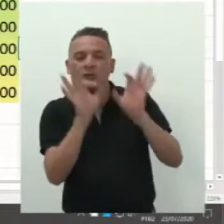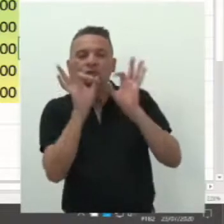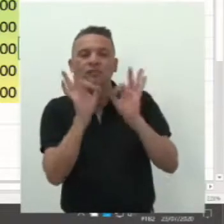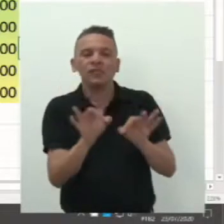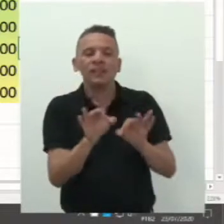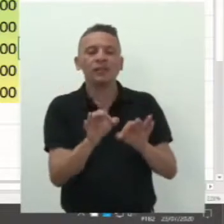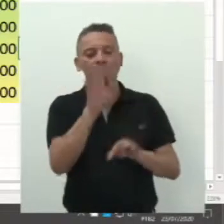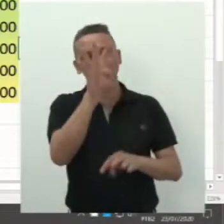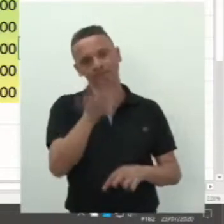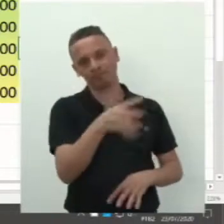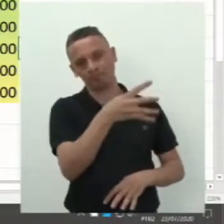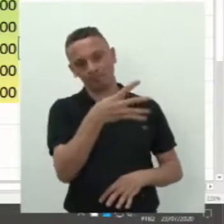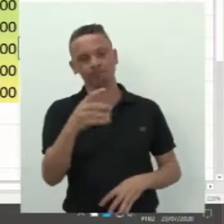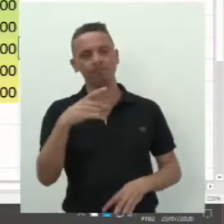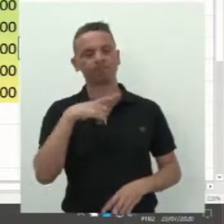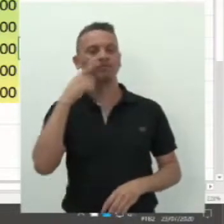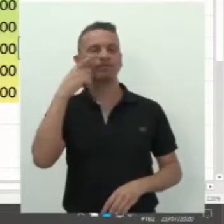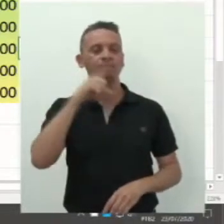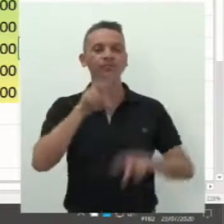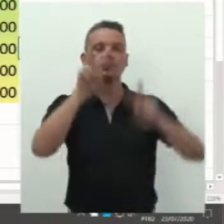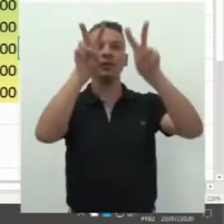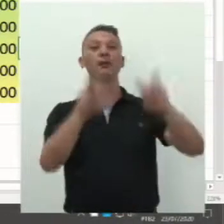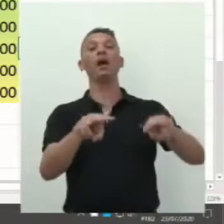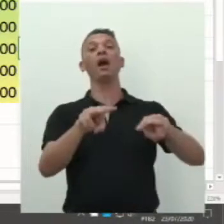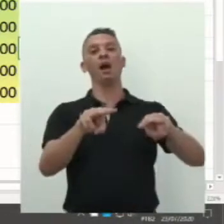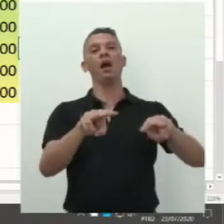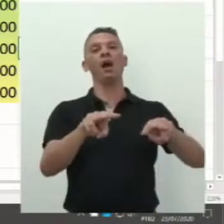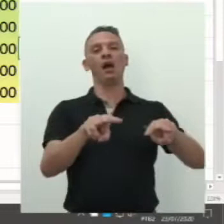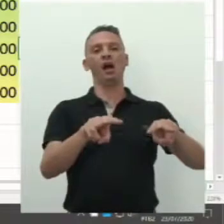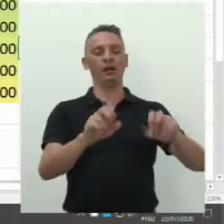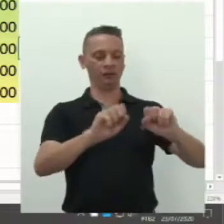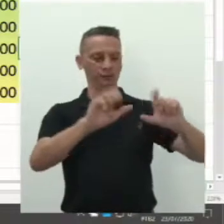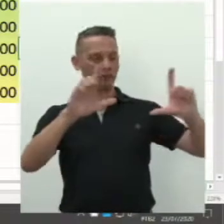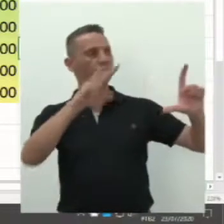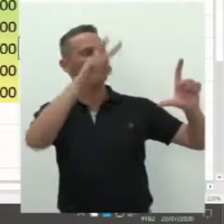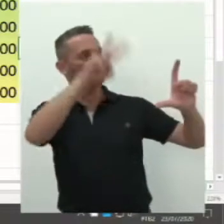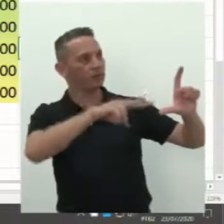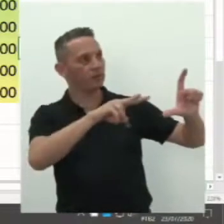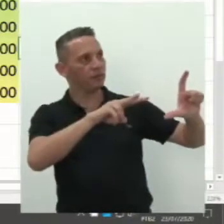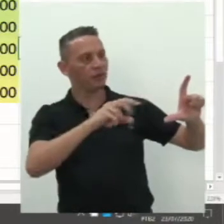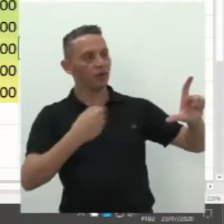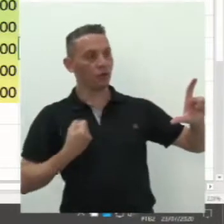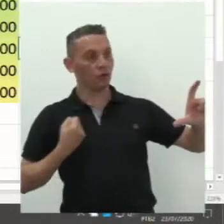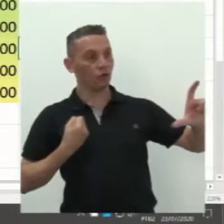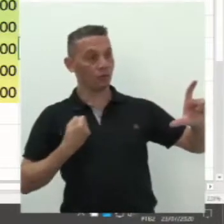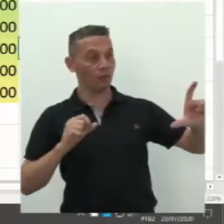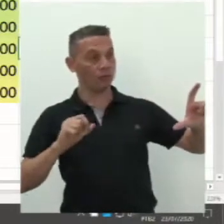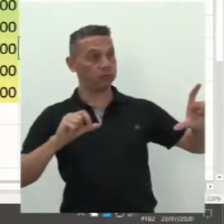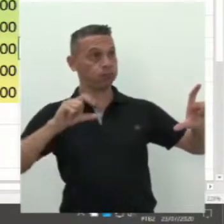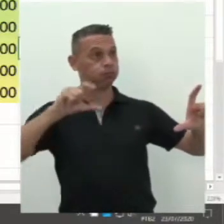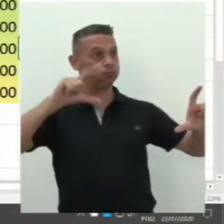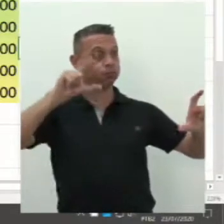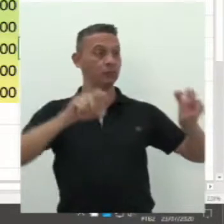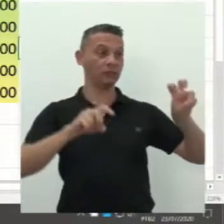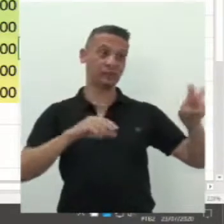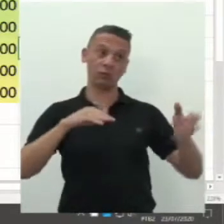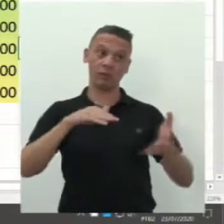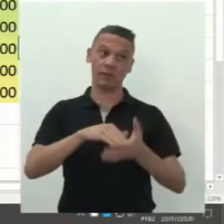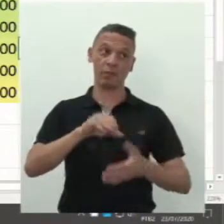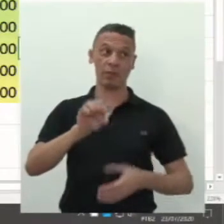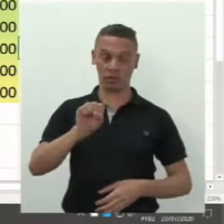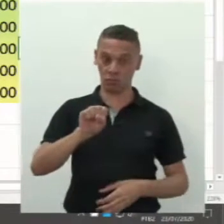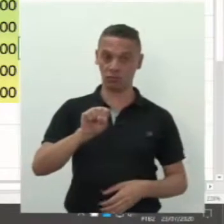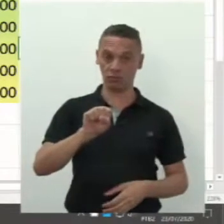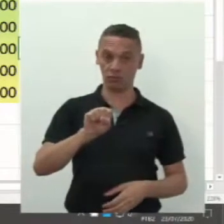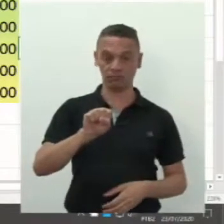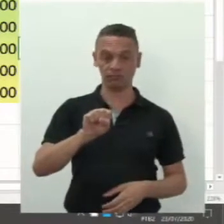gente olhando assim, a gente já consegue visualizar que os valores maiores aí estão lá no setor de 5 a 8, por exemplo. Porque